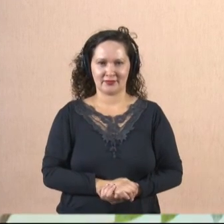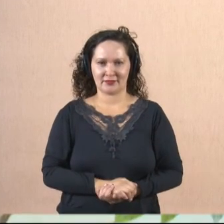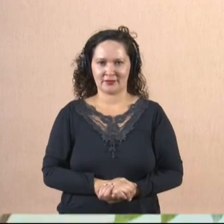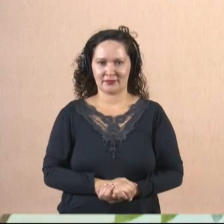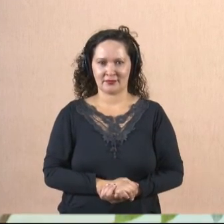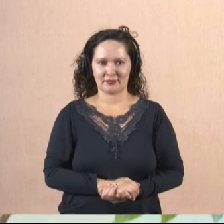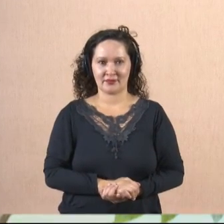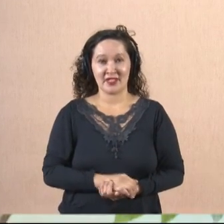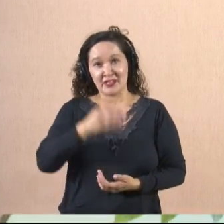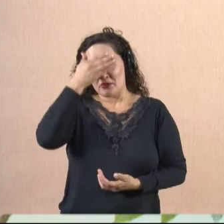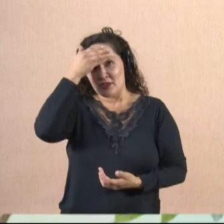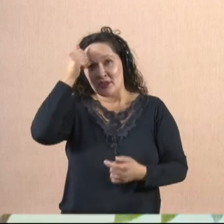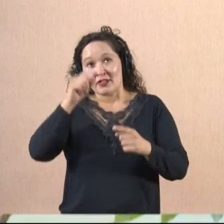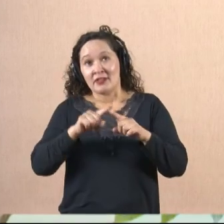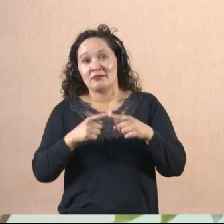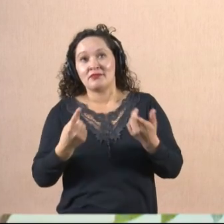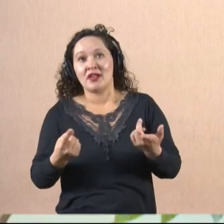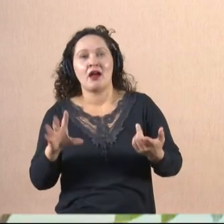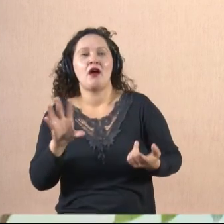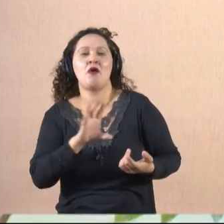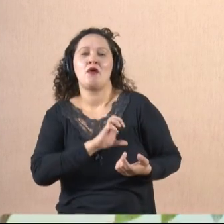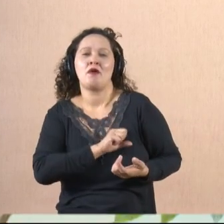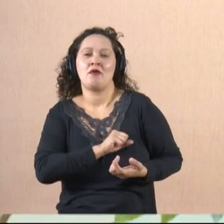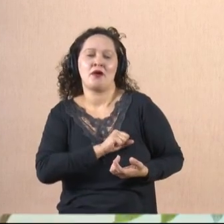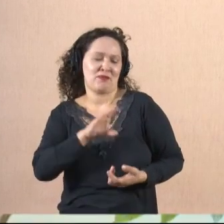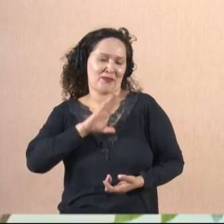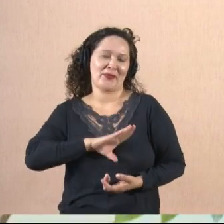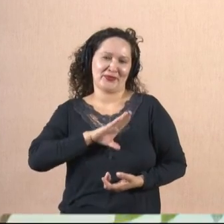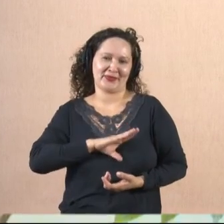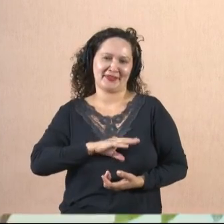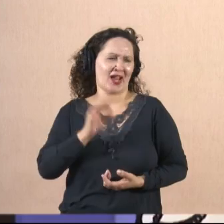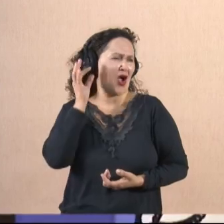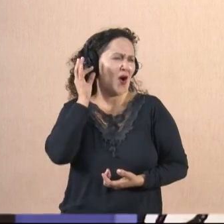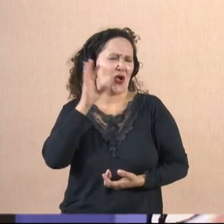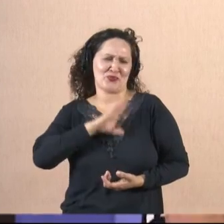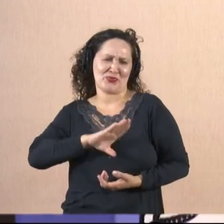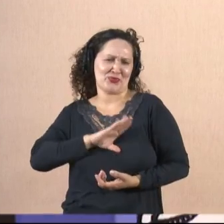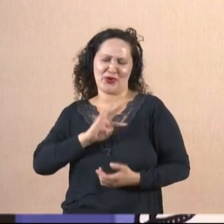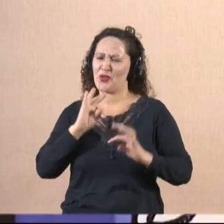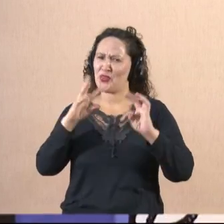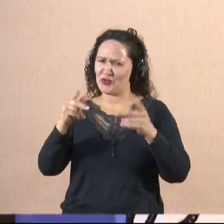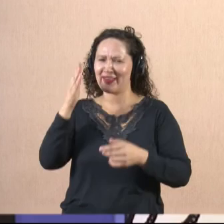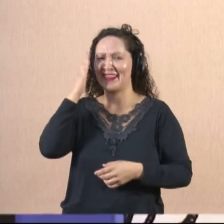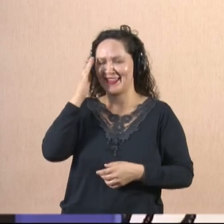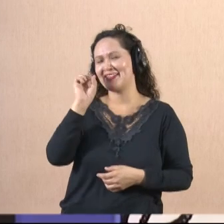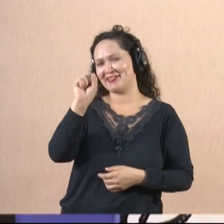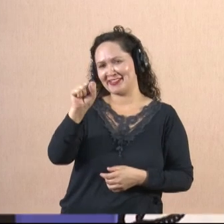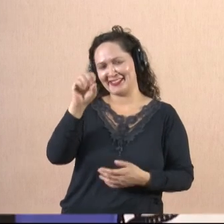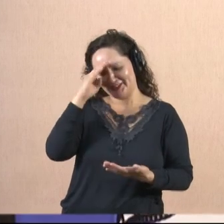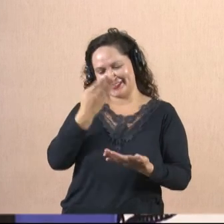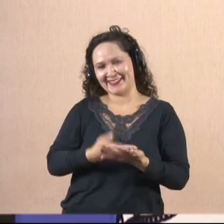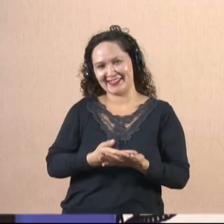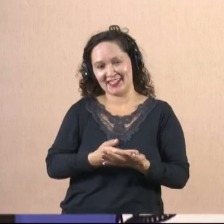não lembro muito bem mas eu amo muito de você tá ótimo português todo mundo entendeu bastante